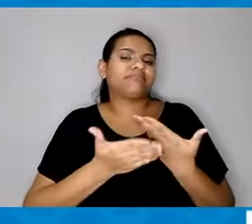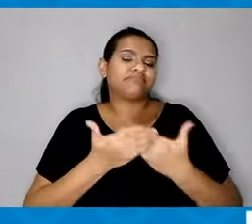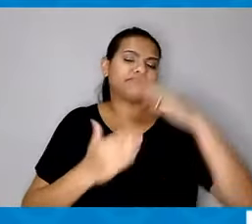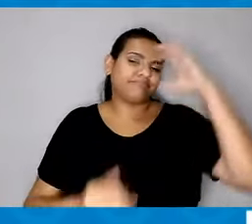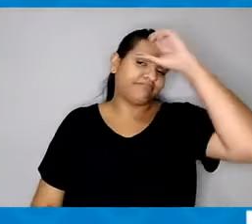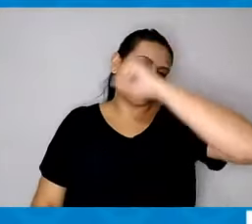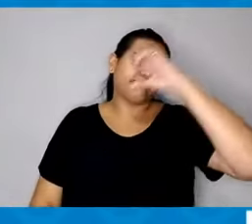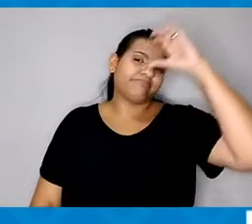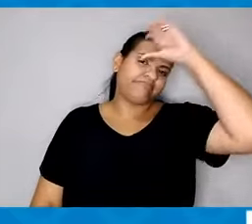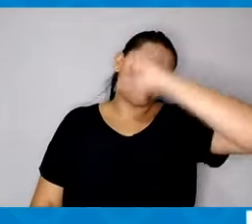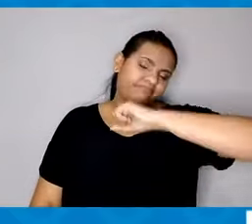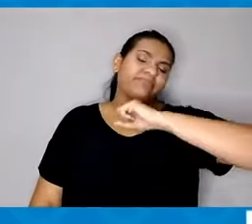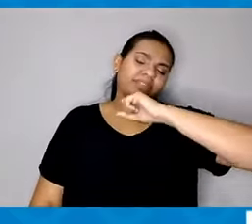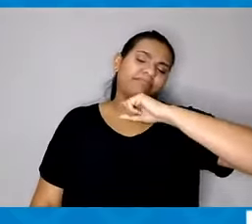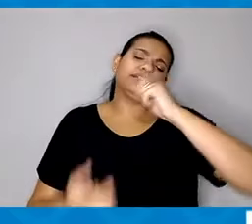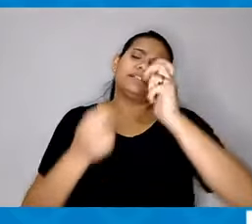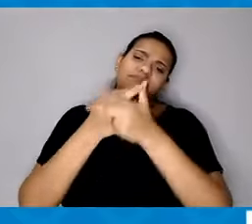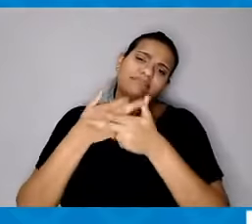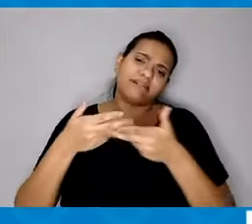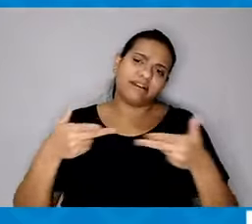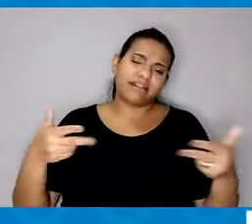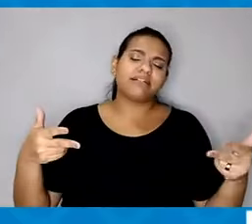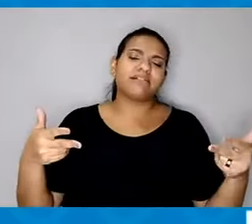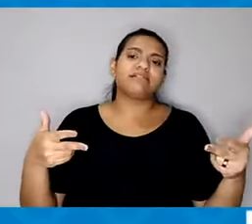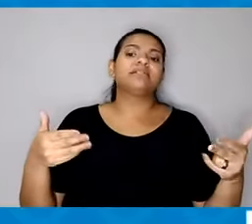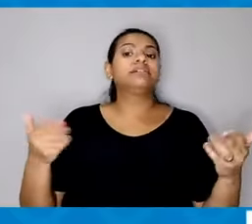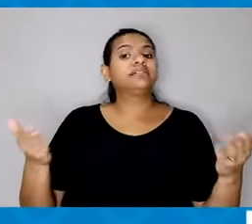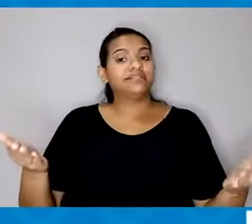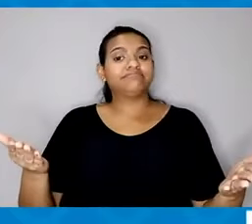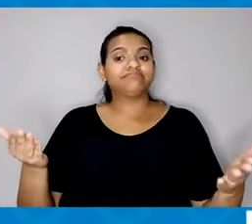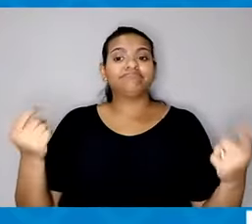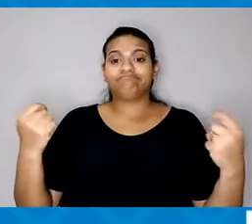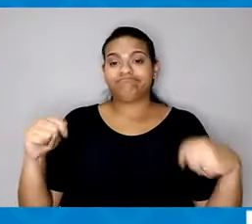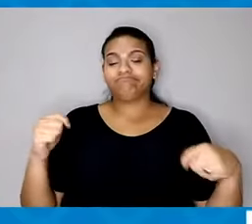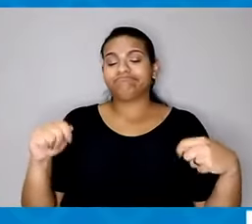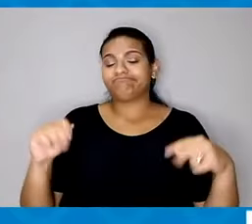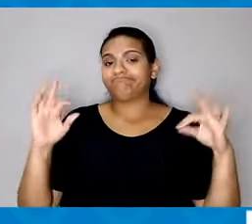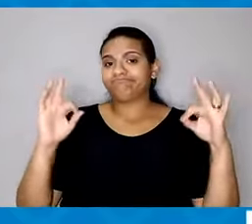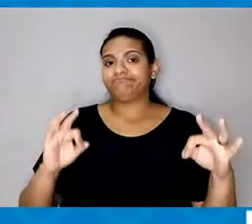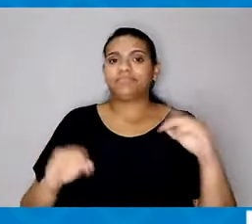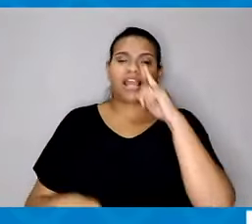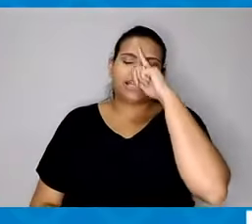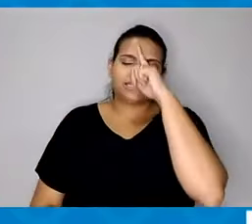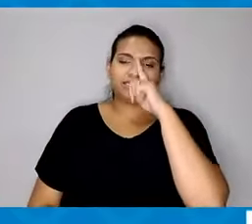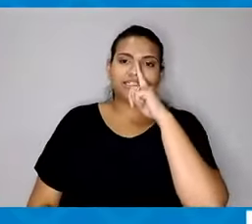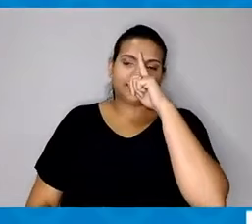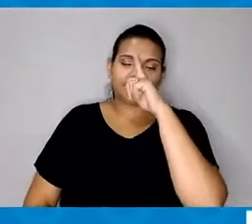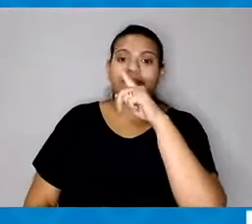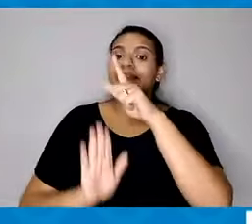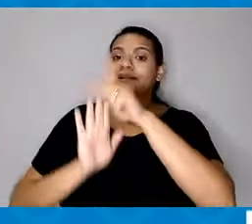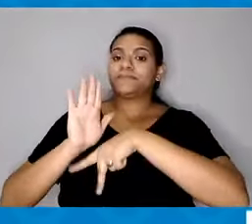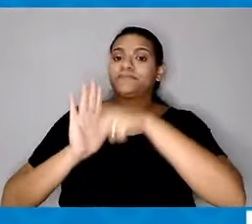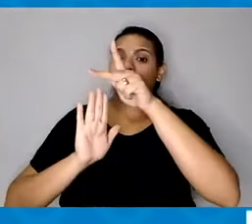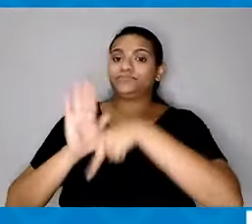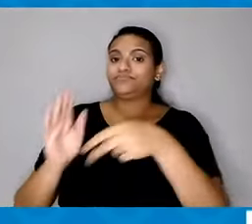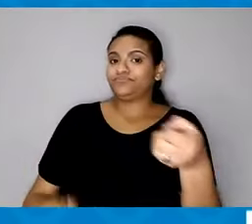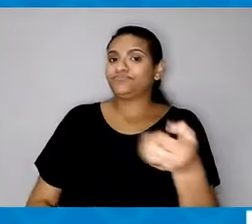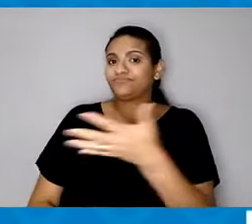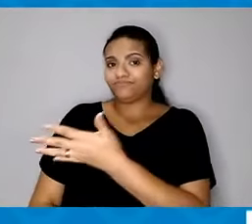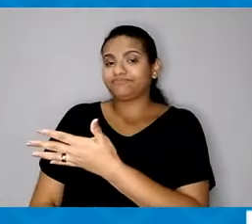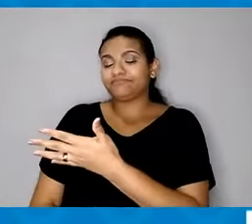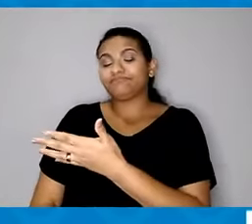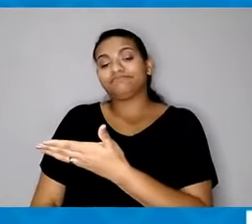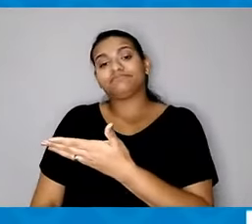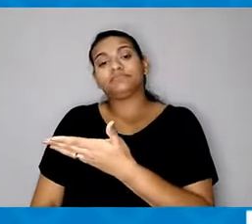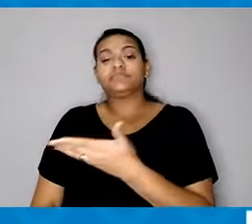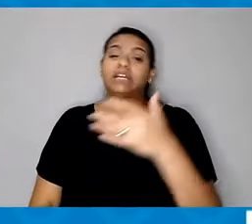de forma contextualizada e significativa, então a gente vai ter que se arriscar nesses novos projetos. É um risco porque nem sempre vai